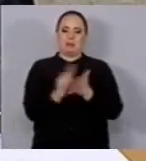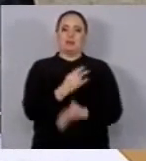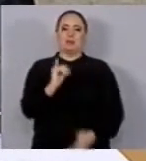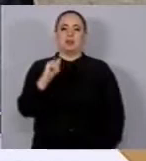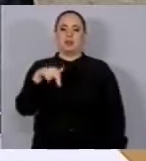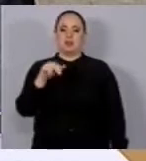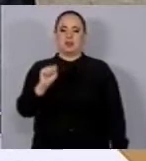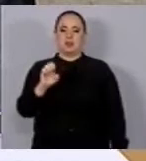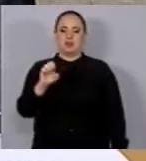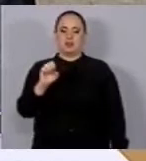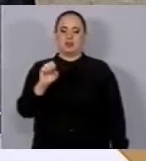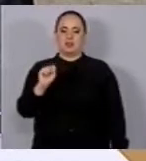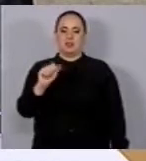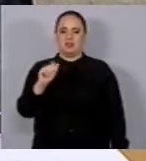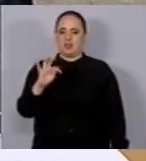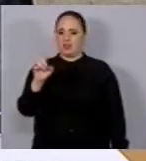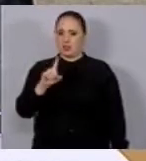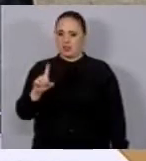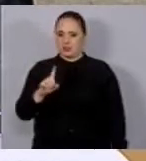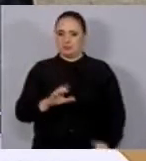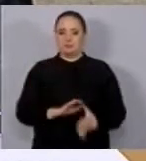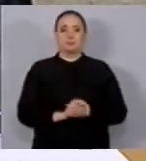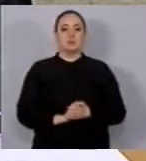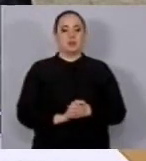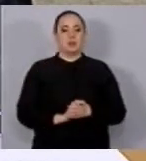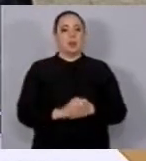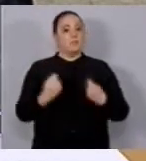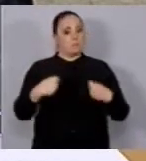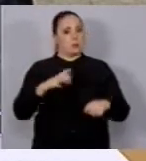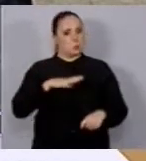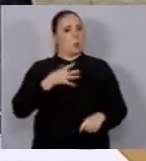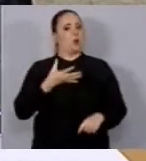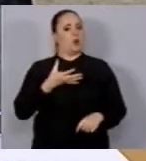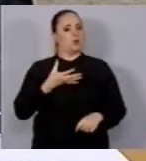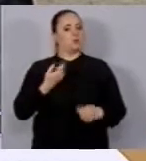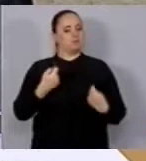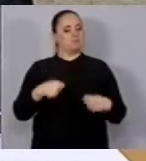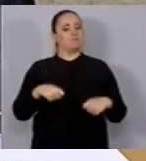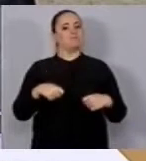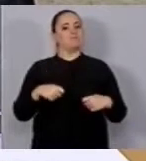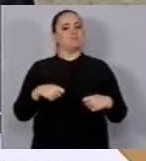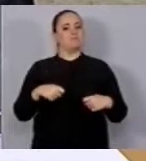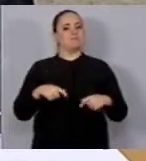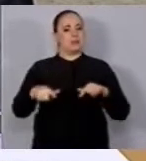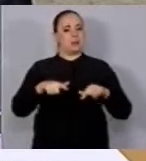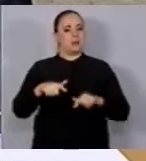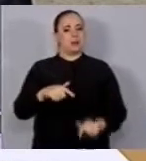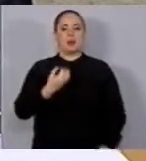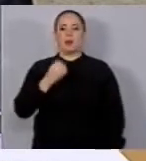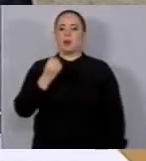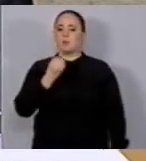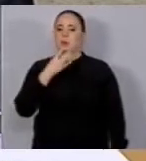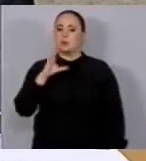A receita, nestas ocasiões, é a coragem, é bom senso. Coragem para